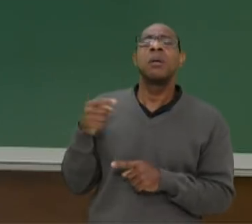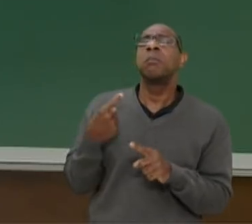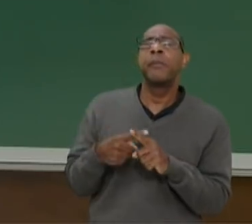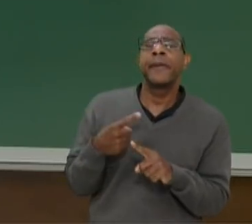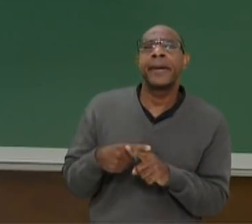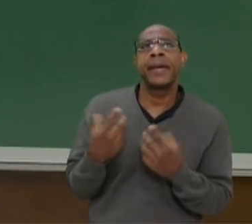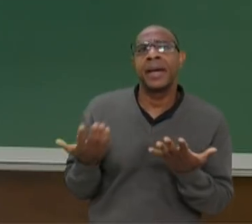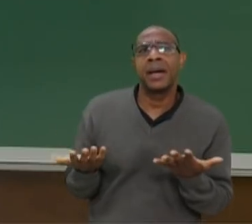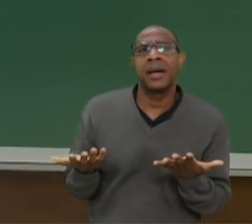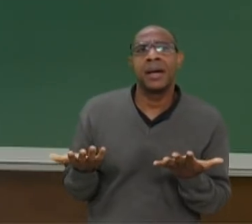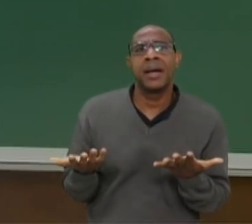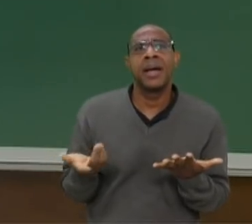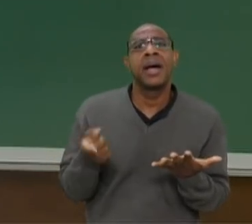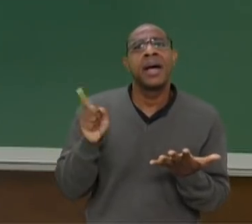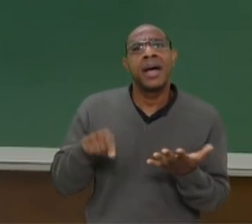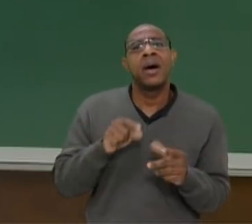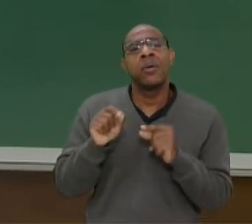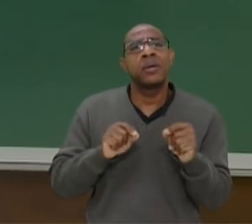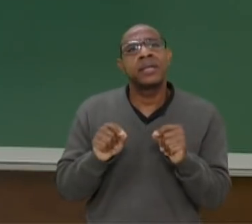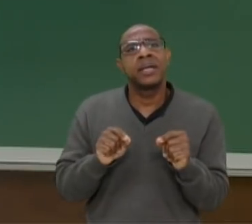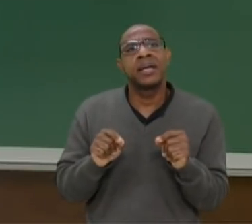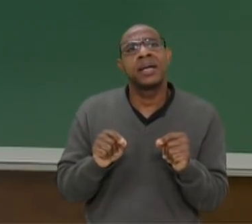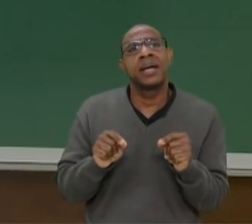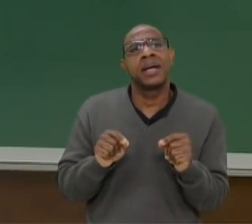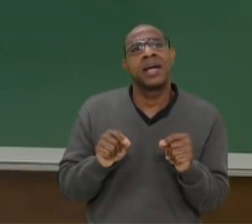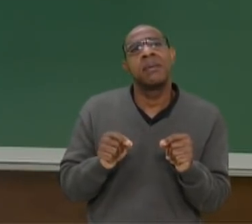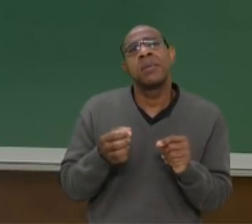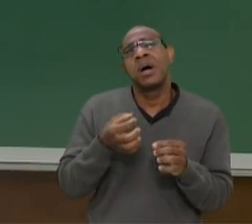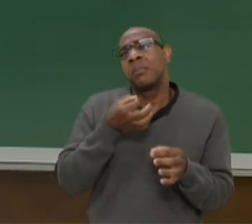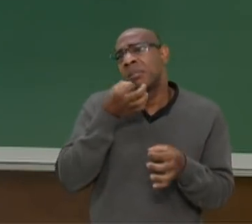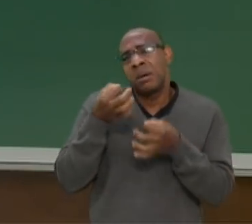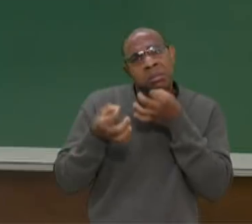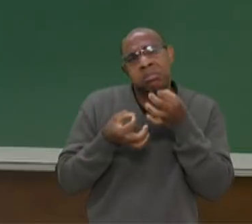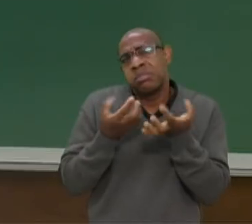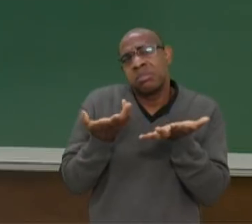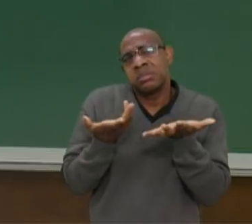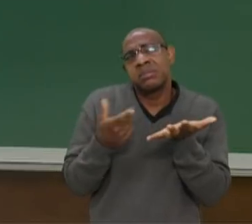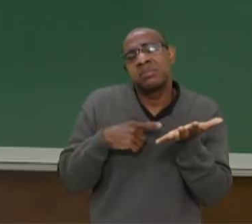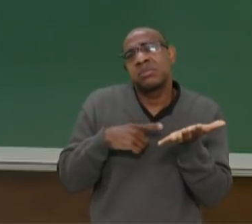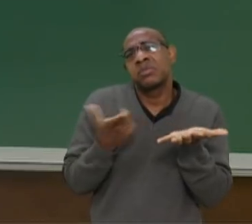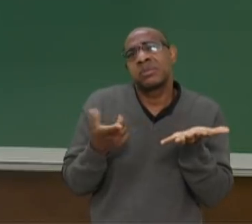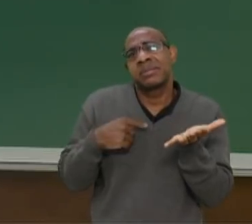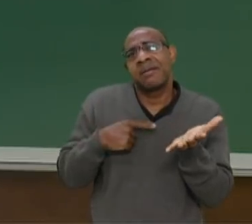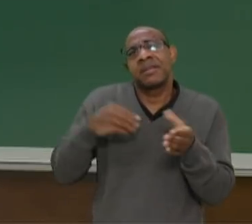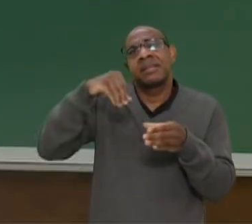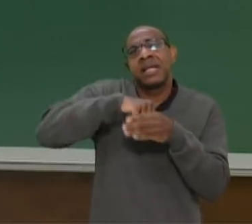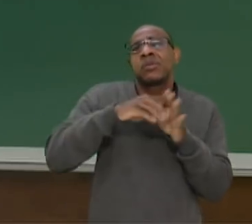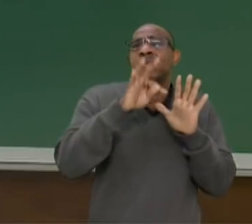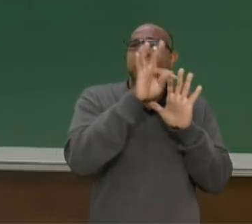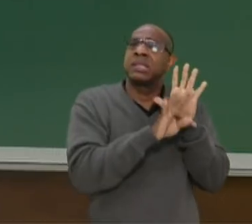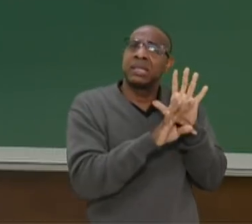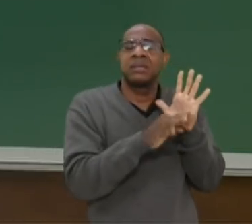Porque é uma sugestão, ou seja, estava lá no texto. Só que